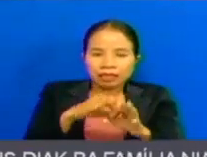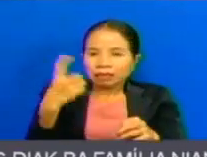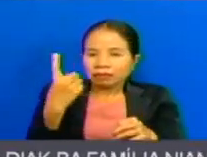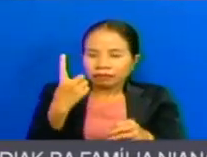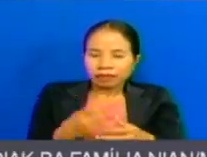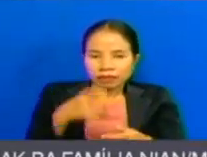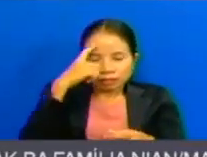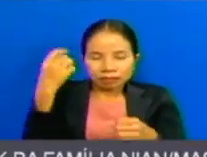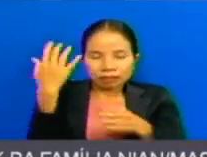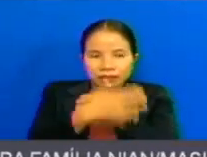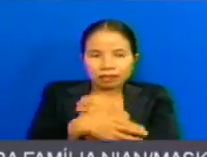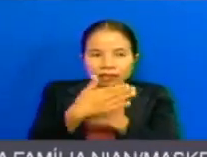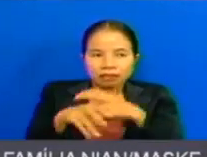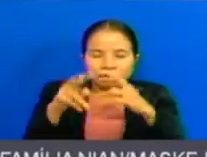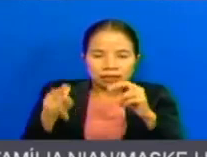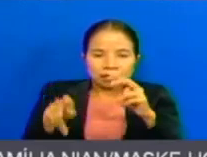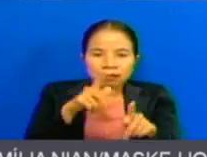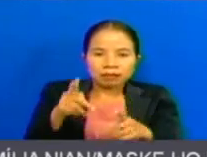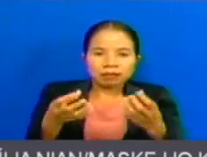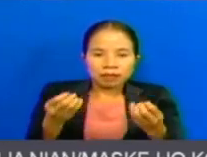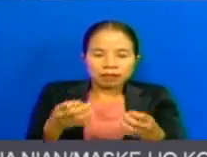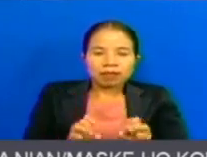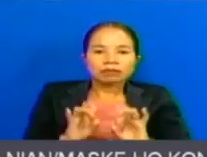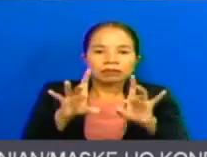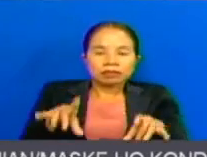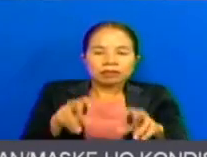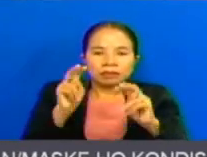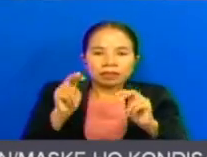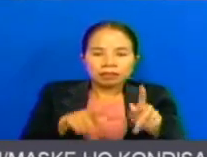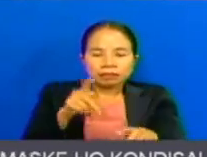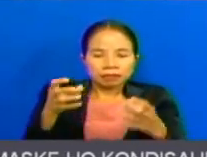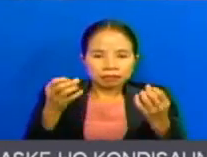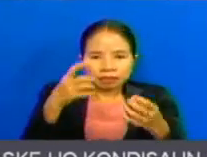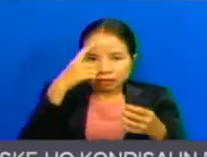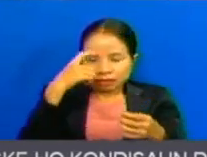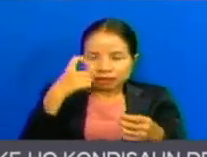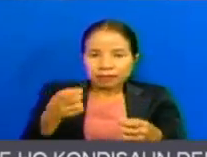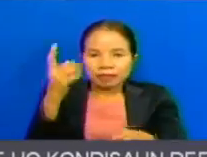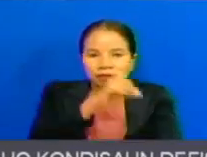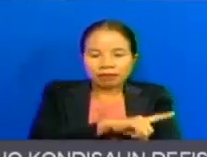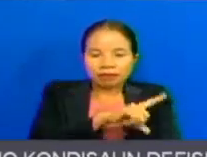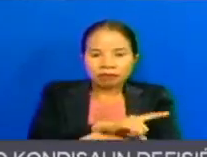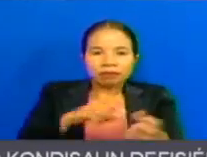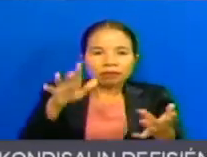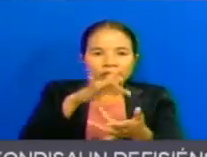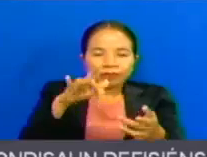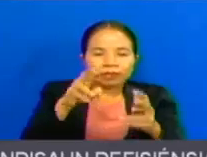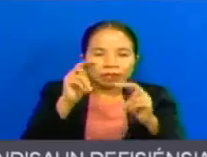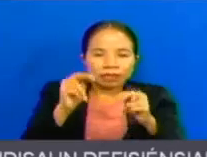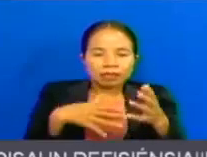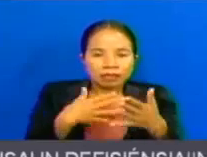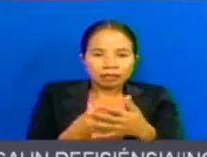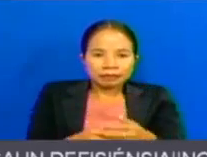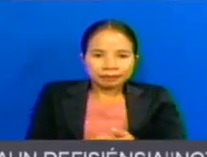nação precisa de uma barraca. A nação Austrália precisa de uma trabalhadora barraca, tem que bater. Também, o movimento tem que ir lá o dia.